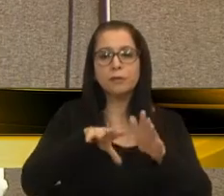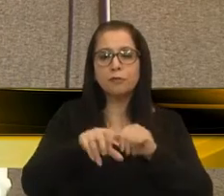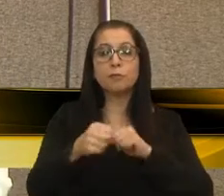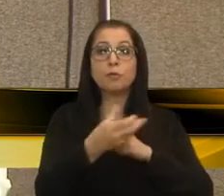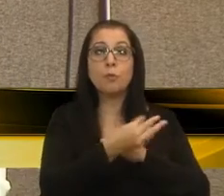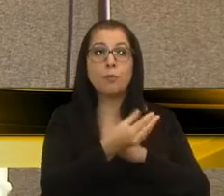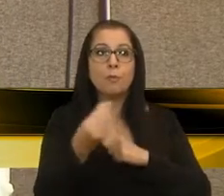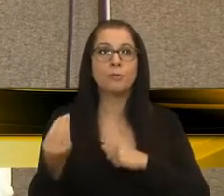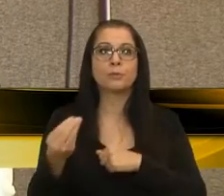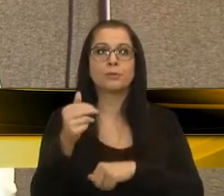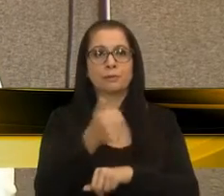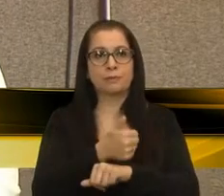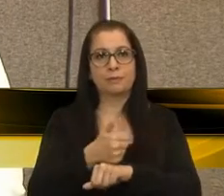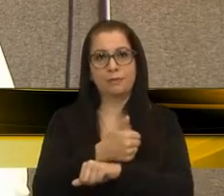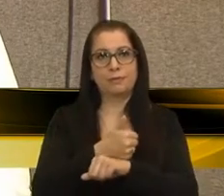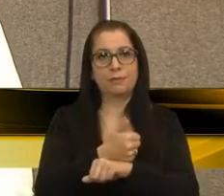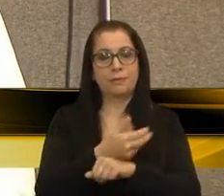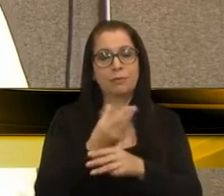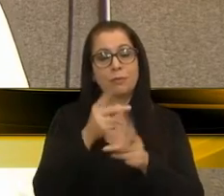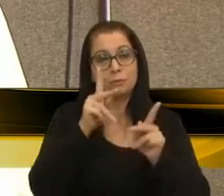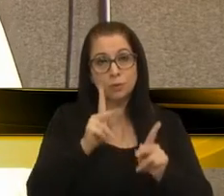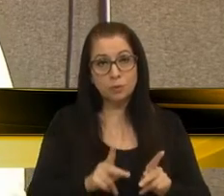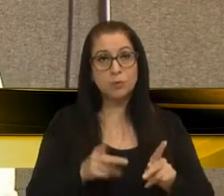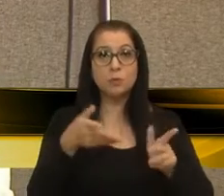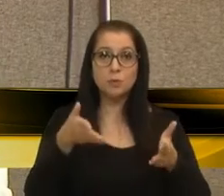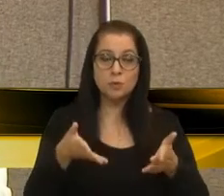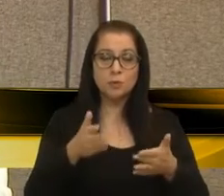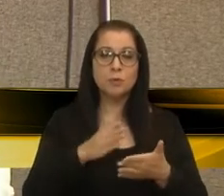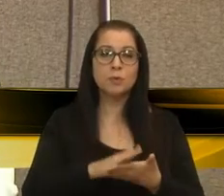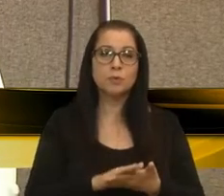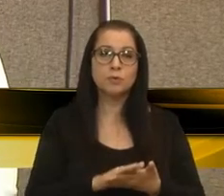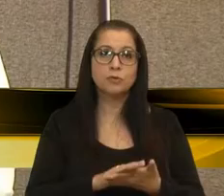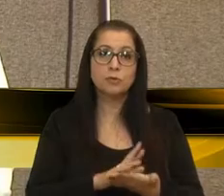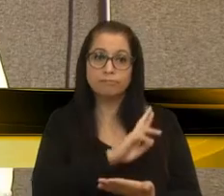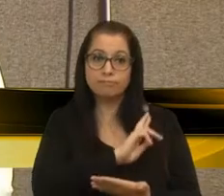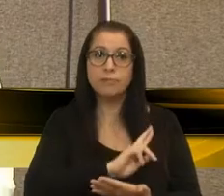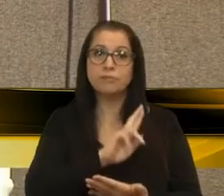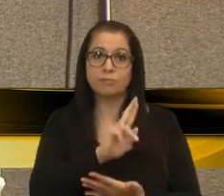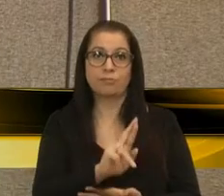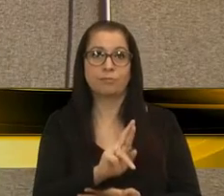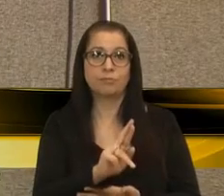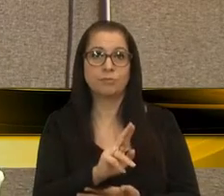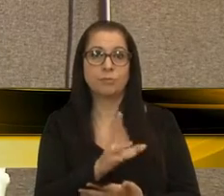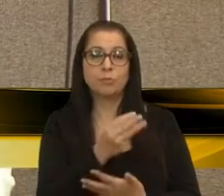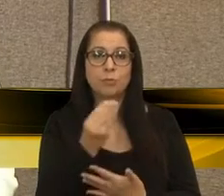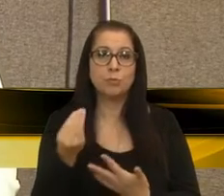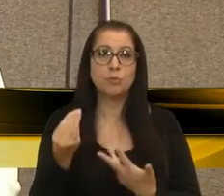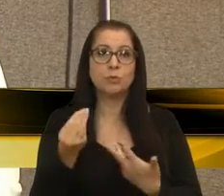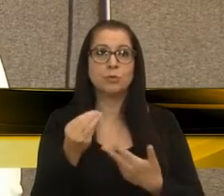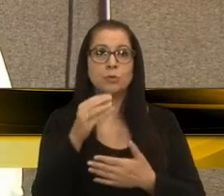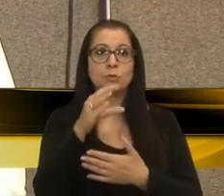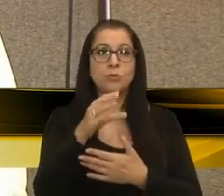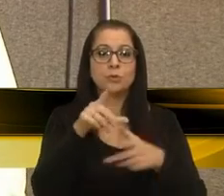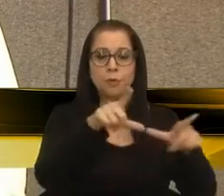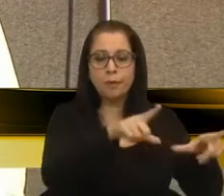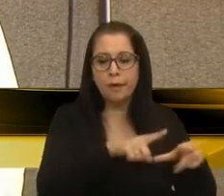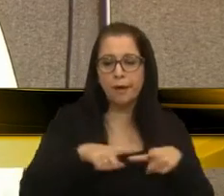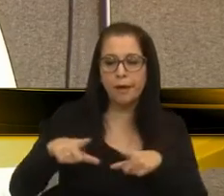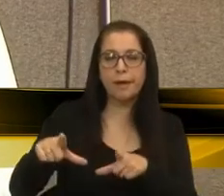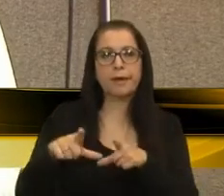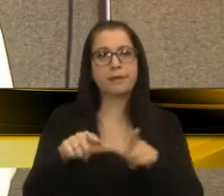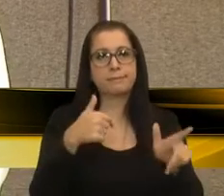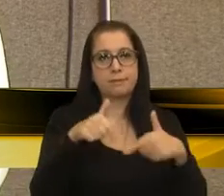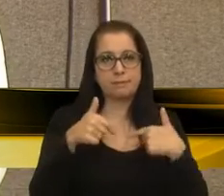muitos profissionais, muitas pessoas que hoje representam muitos cargos, muitos locais,